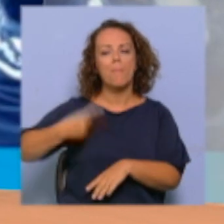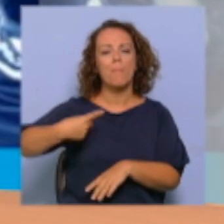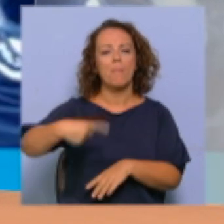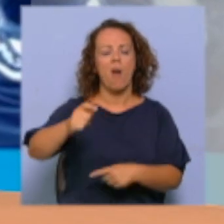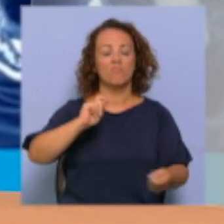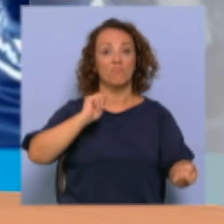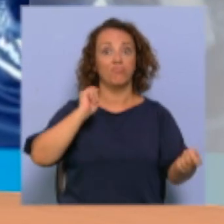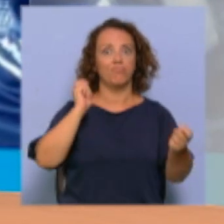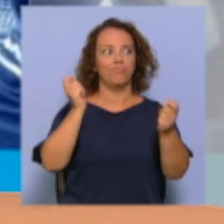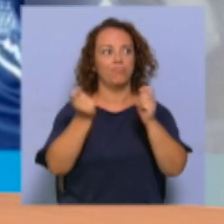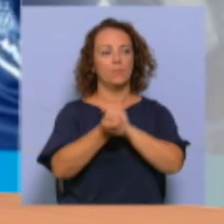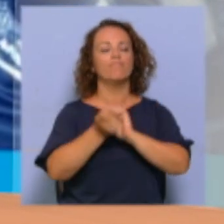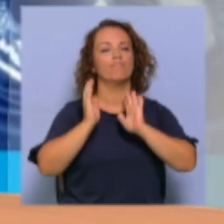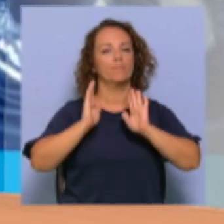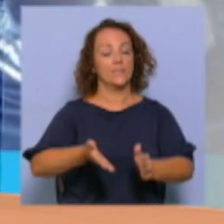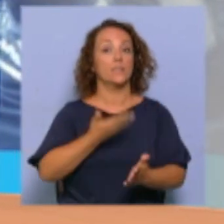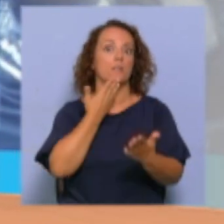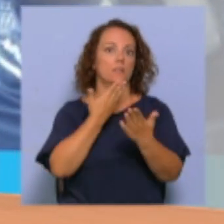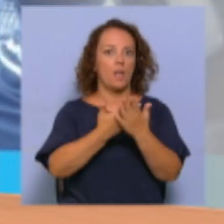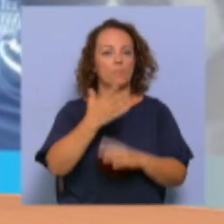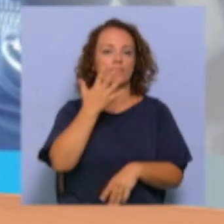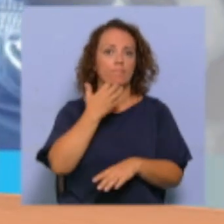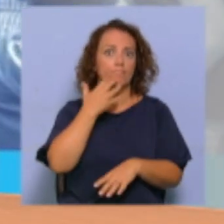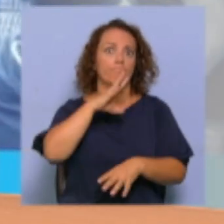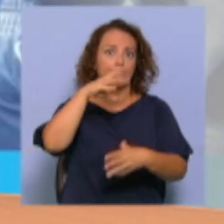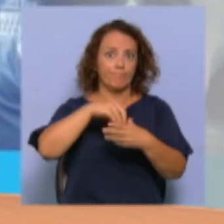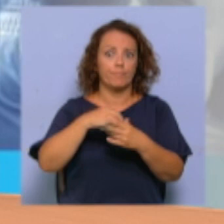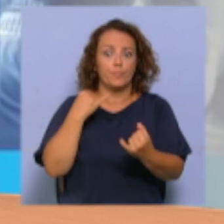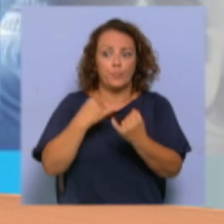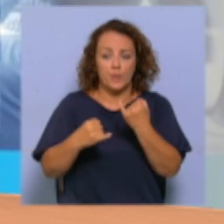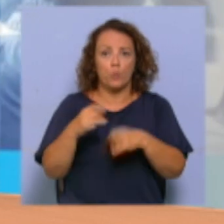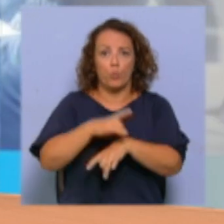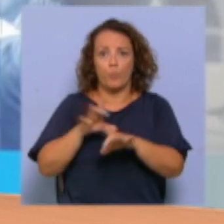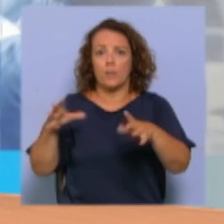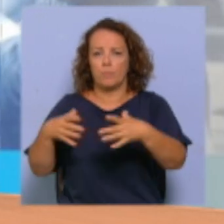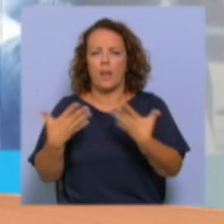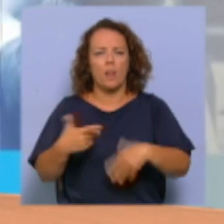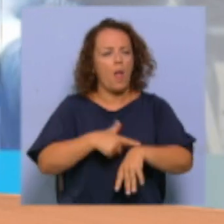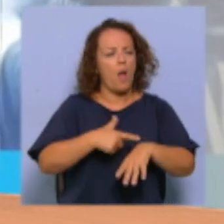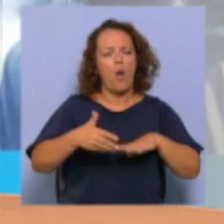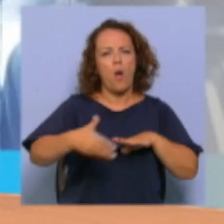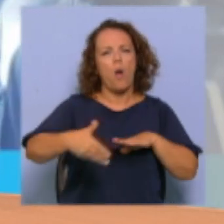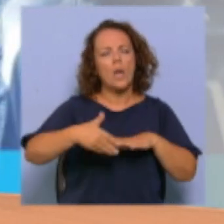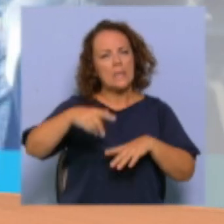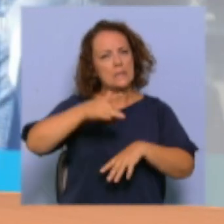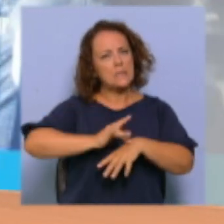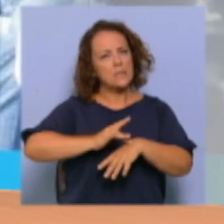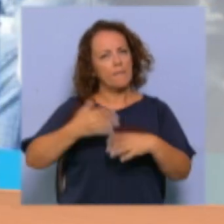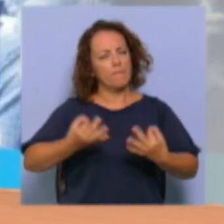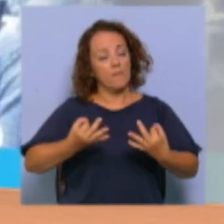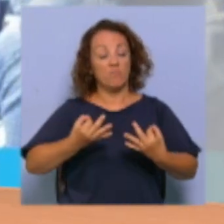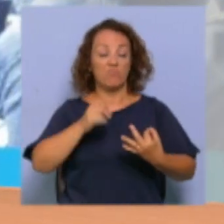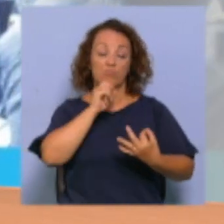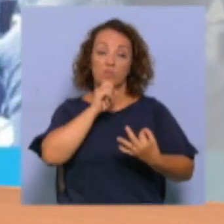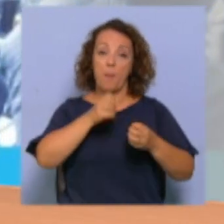têm de acautelar os riscos da pandemia que atravessamos. Este período sensível, que promete o aumento de